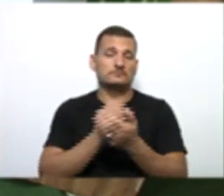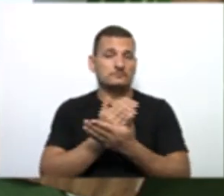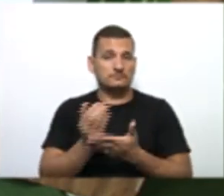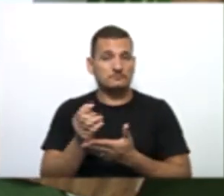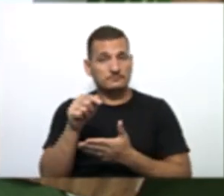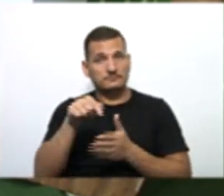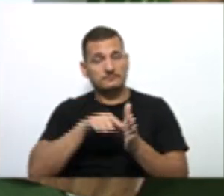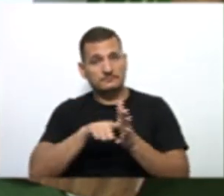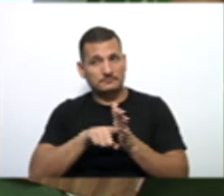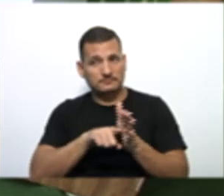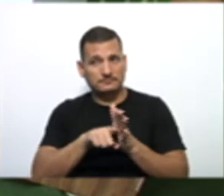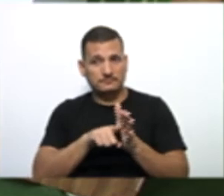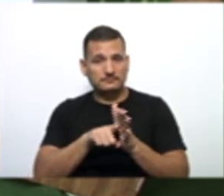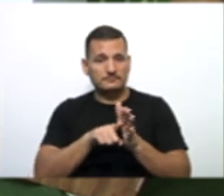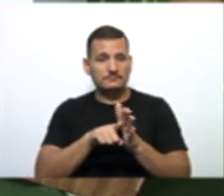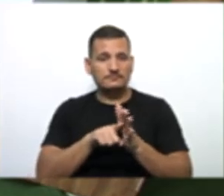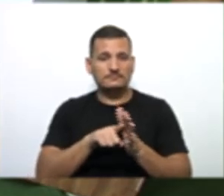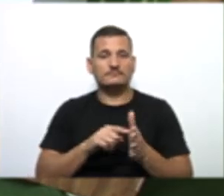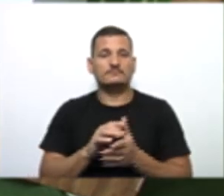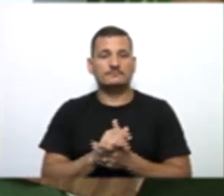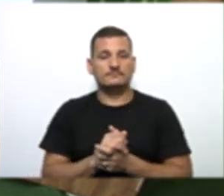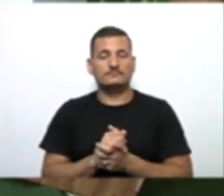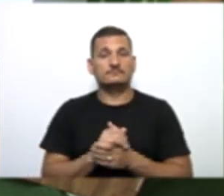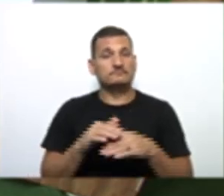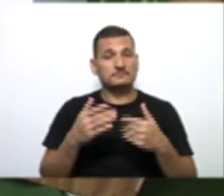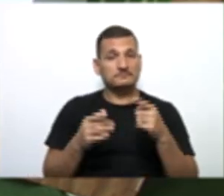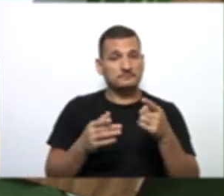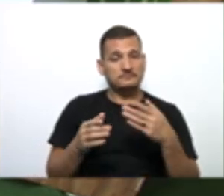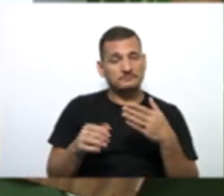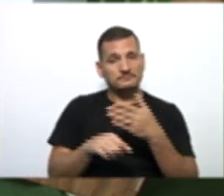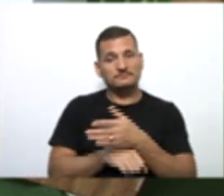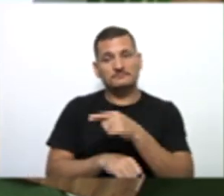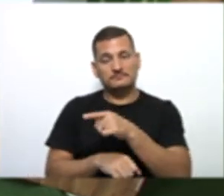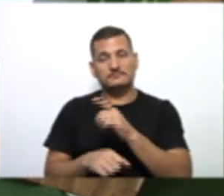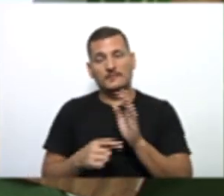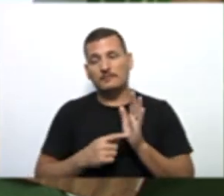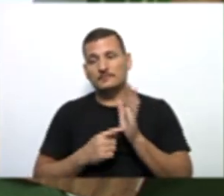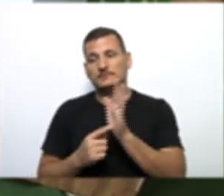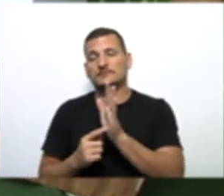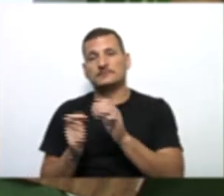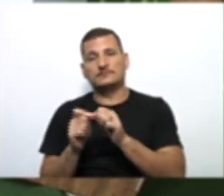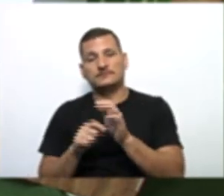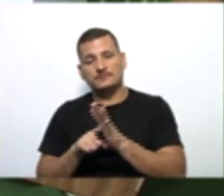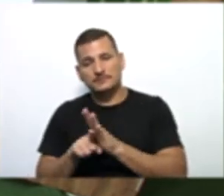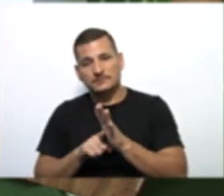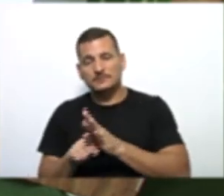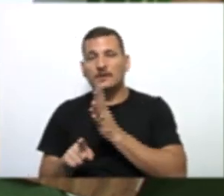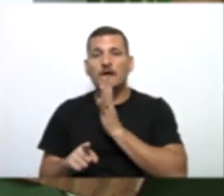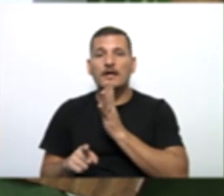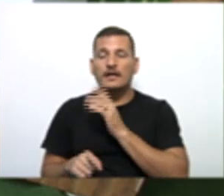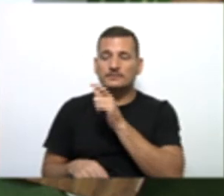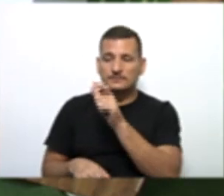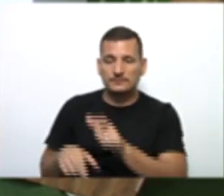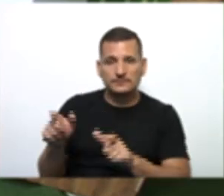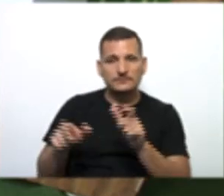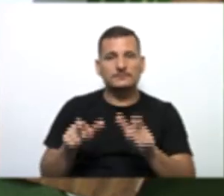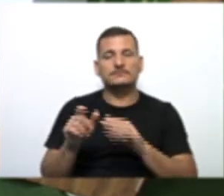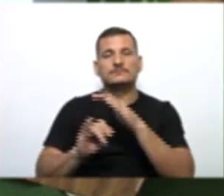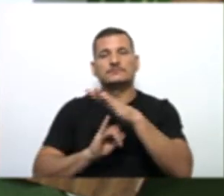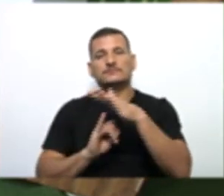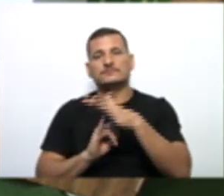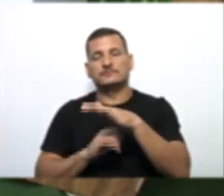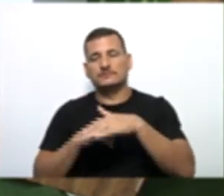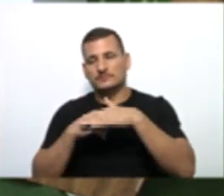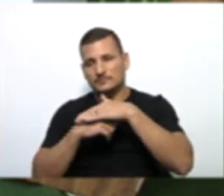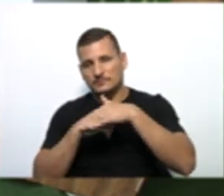pesquisa, professora Anabela, que eles vão aplicar nas empresas. Você vai lá, se apresenta, faz uma pesquisa, já conhece a instituição, já conversa,